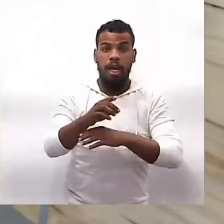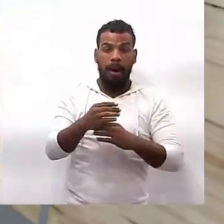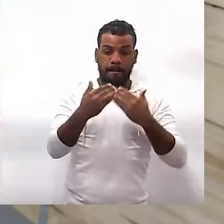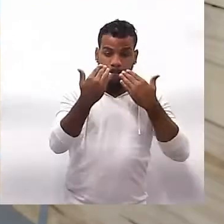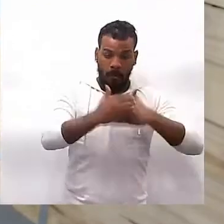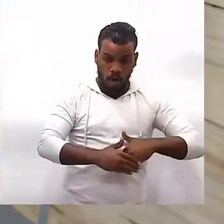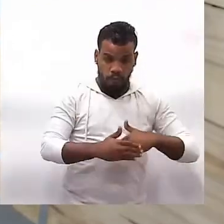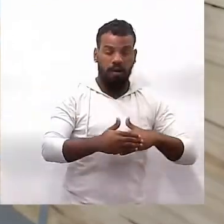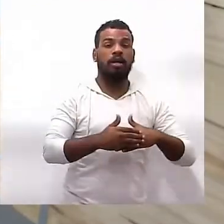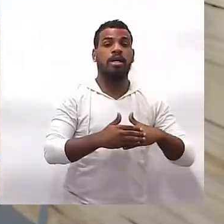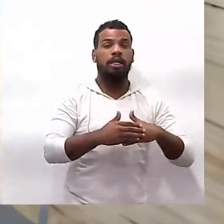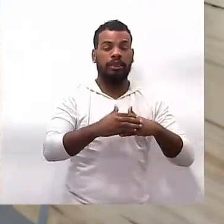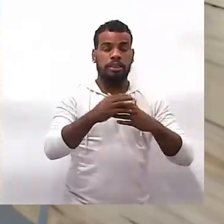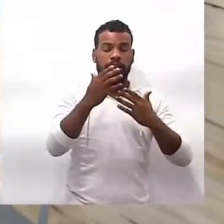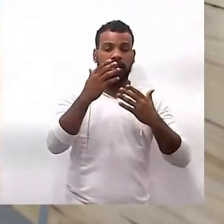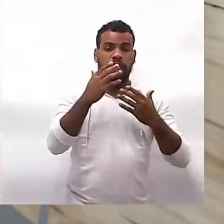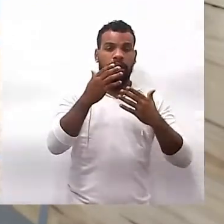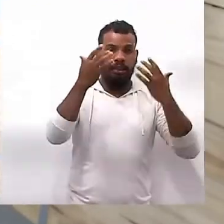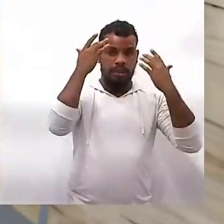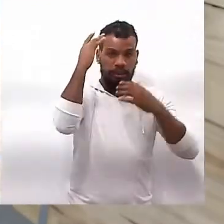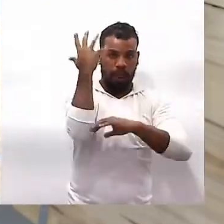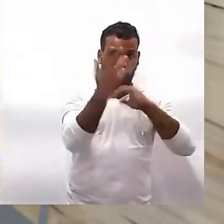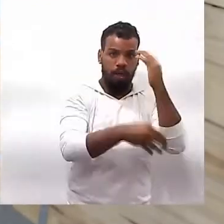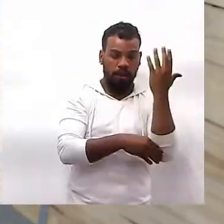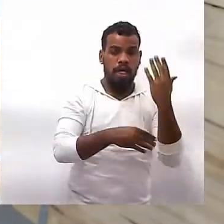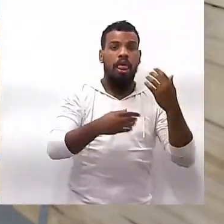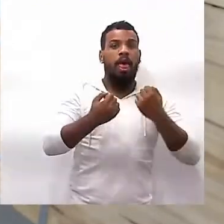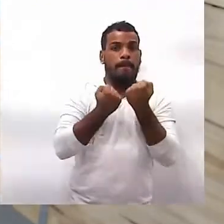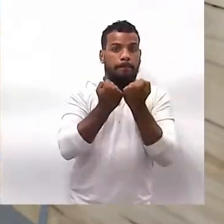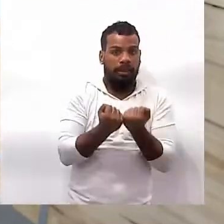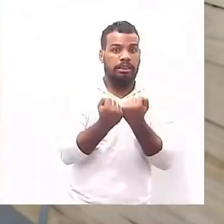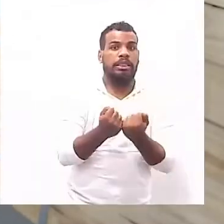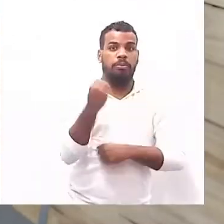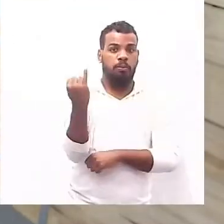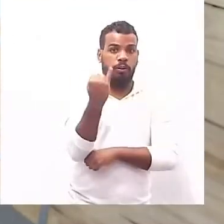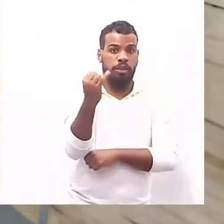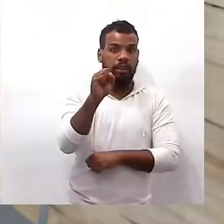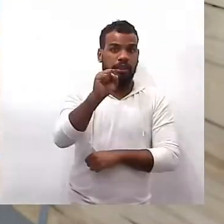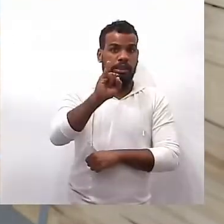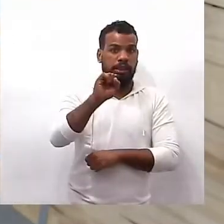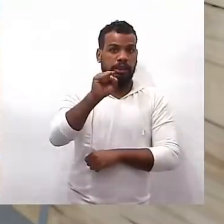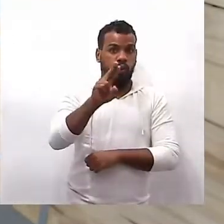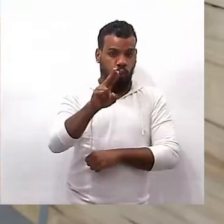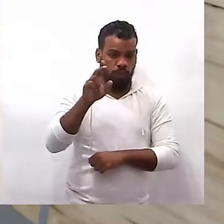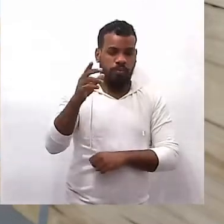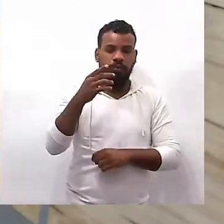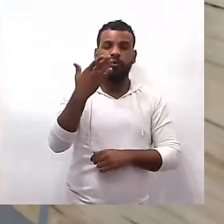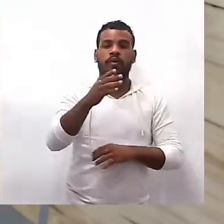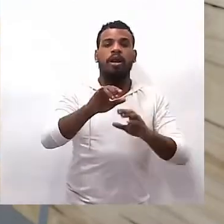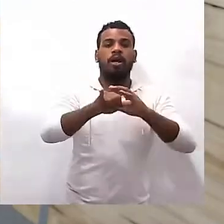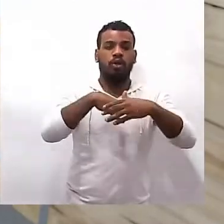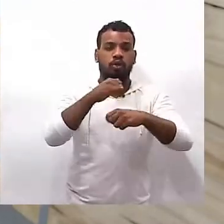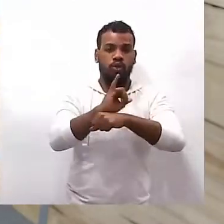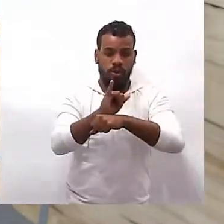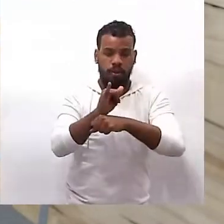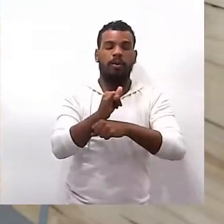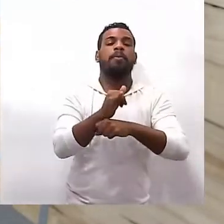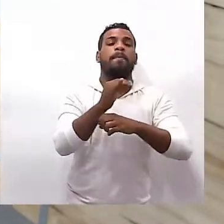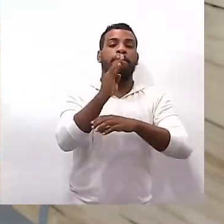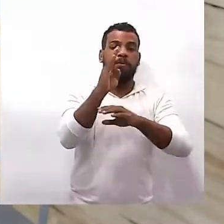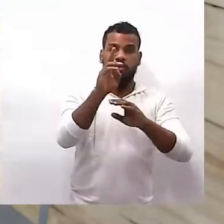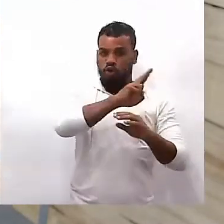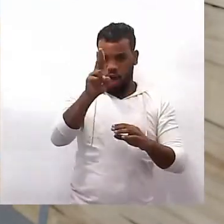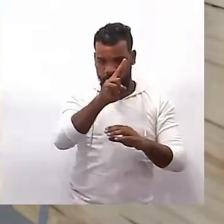grande no SISU para você entrar no seu curso, tem outra forma de eu te ajudar, tá? Vai lá no canal Biologia com Tubarão, que é o meu canal,